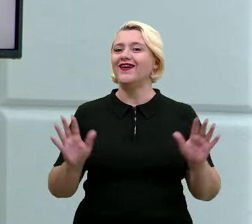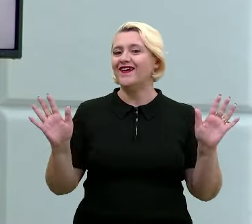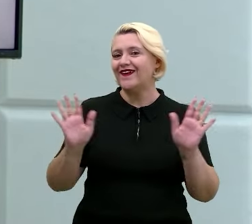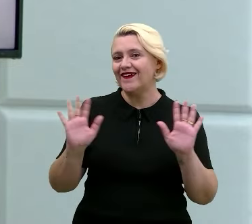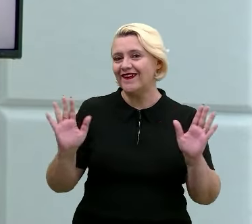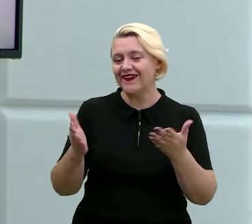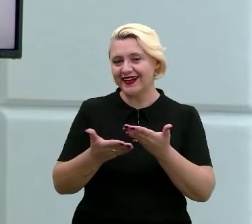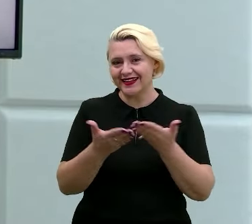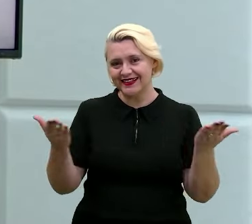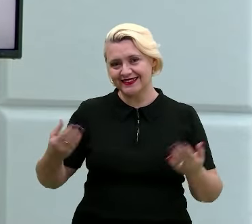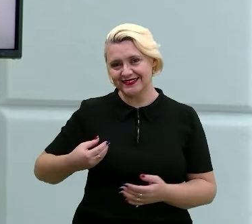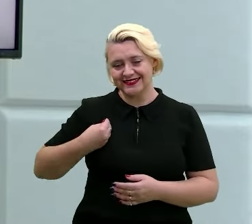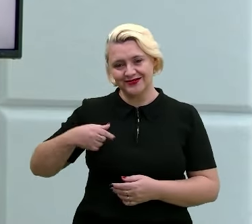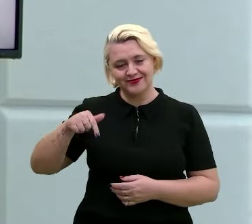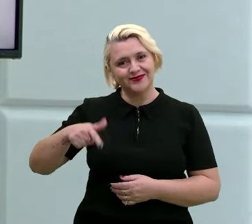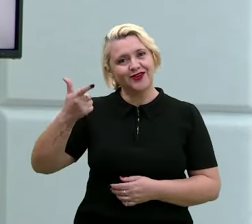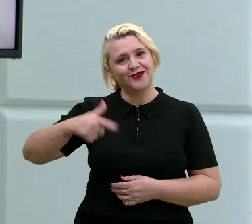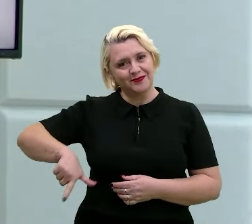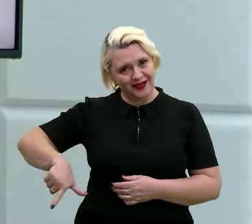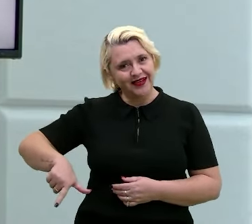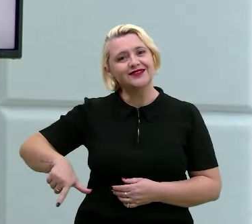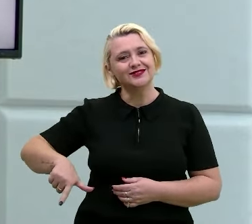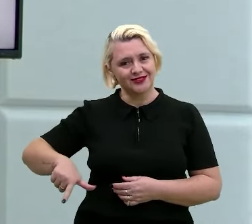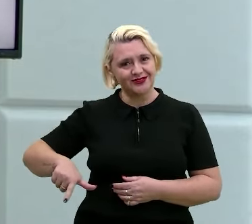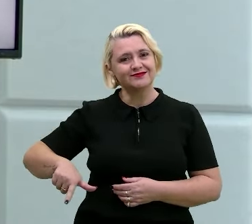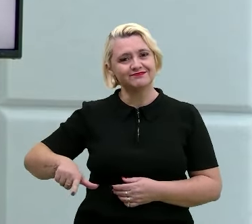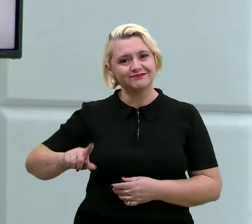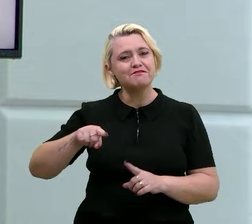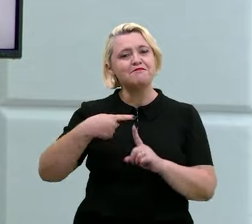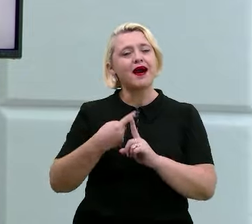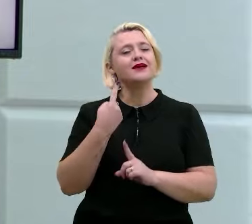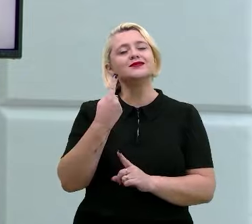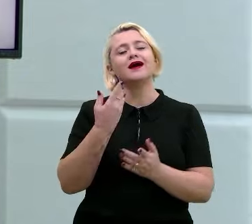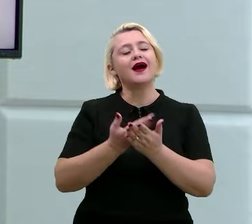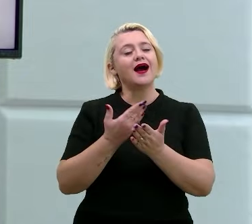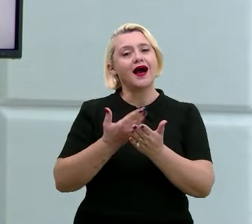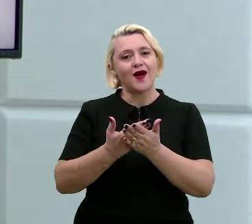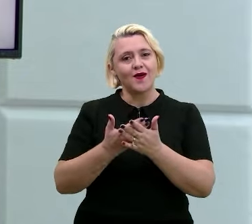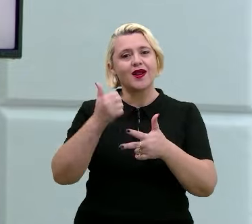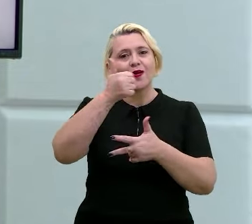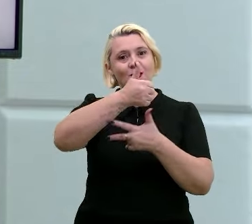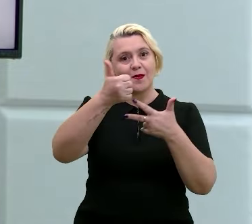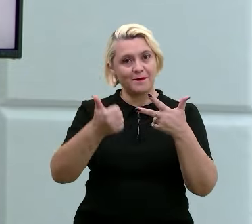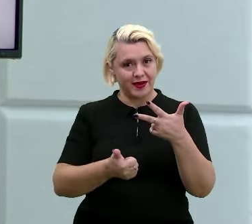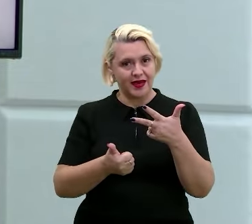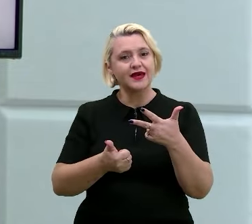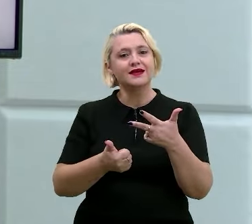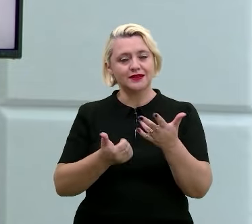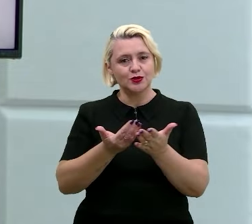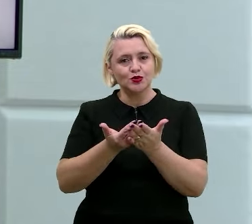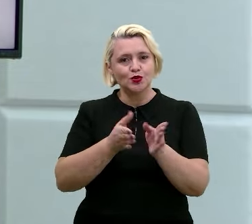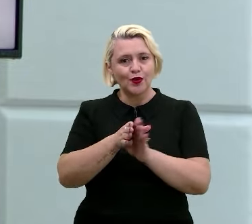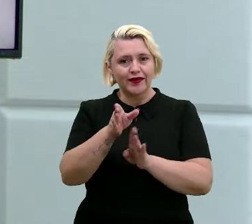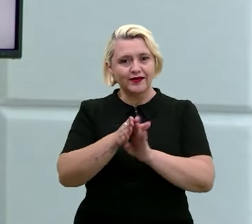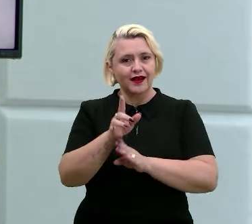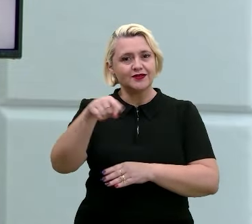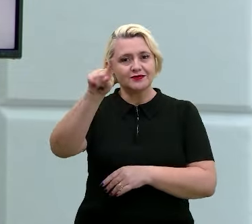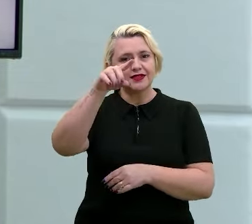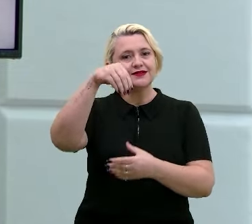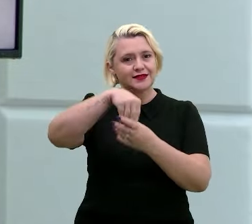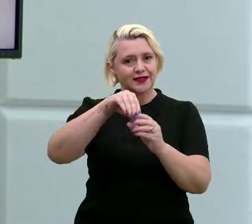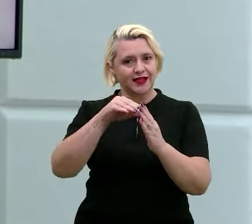E aí, pessoal, estamos aqui de volta com mais uma aula do Goben para o estudo orientado de vocês aí na